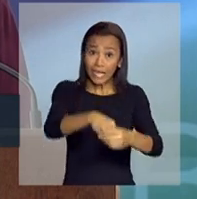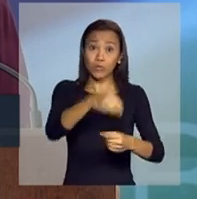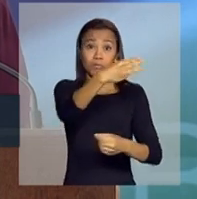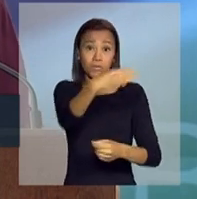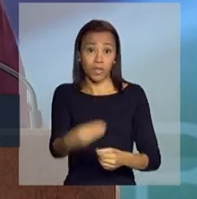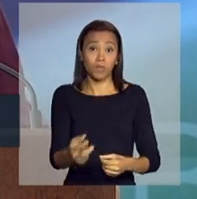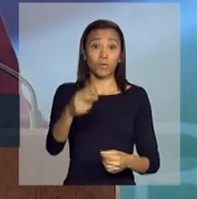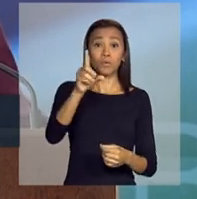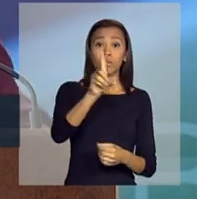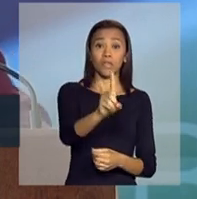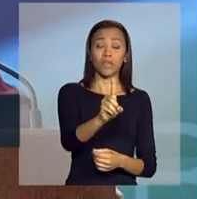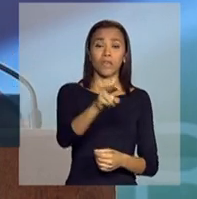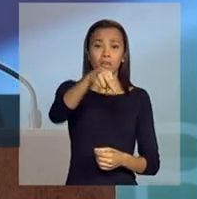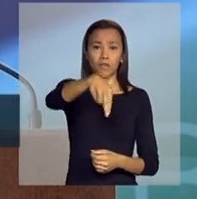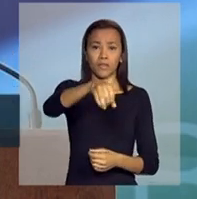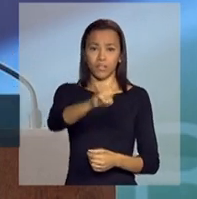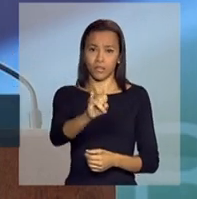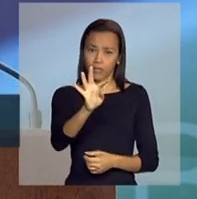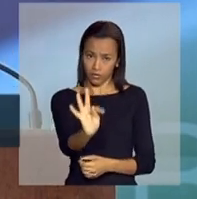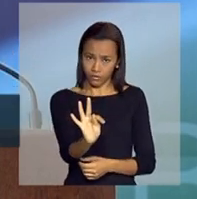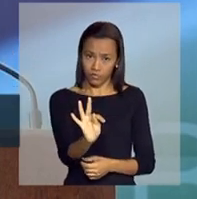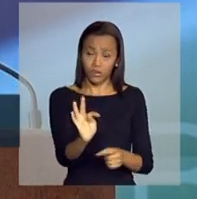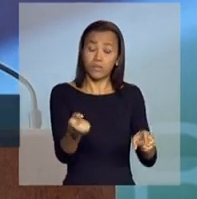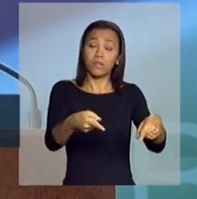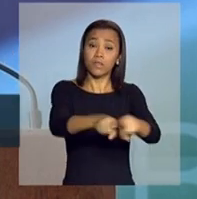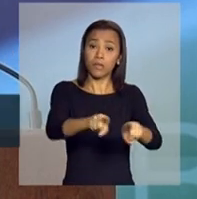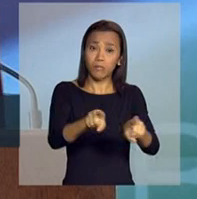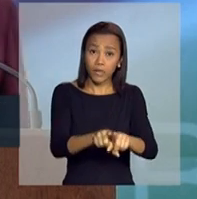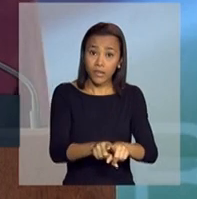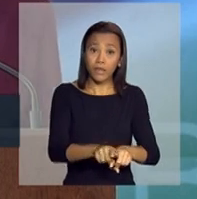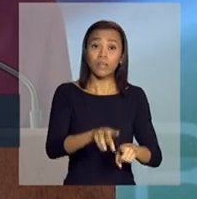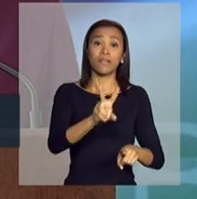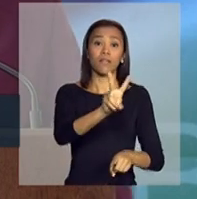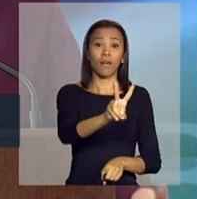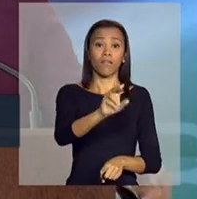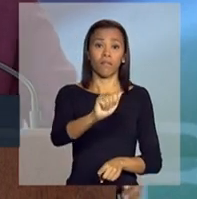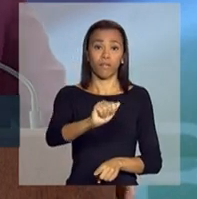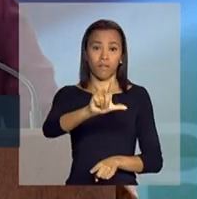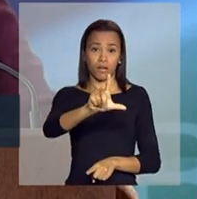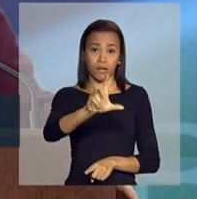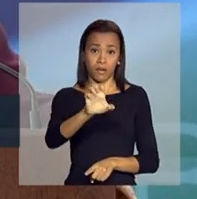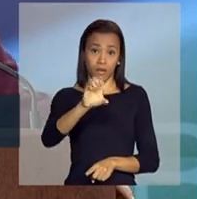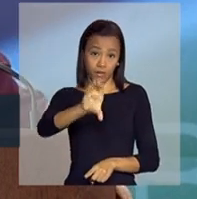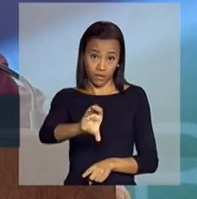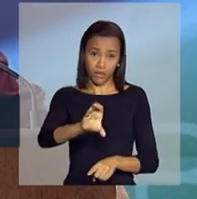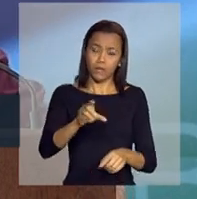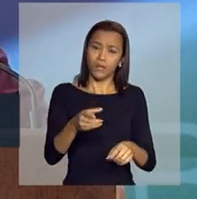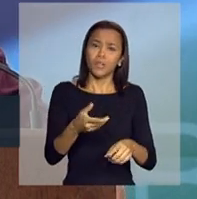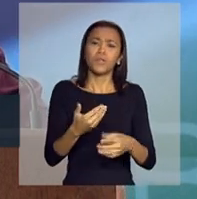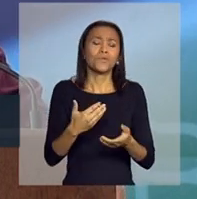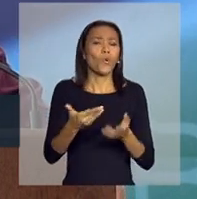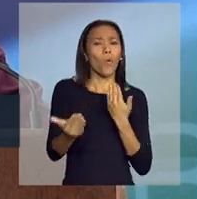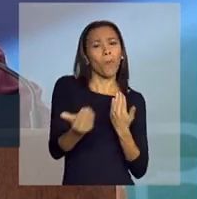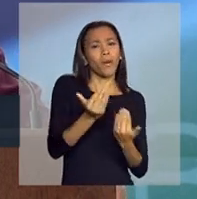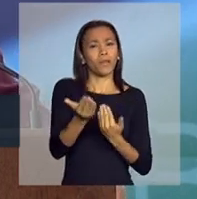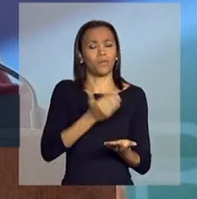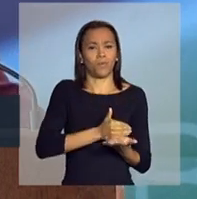DENIT, e também na VALEC, do que no início do meu